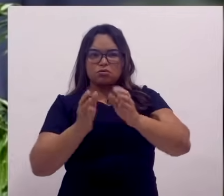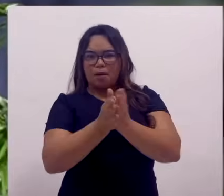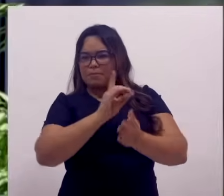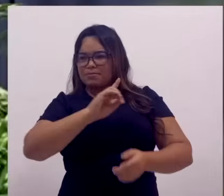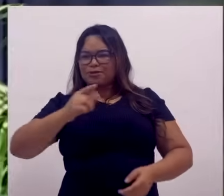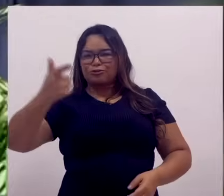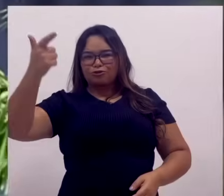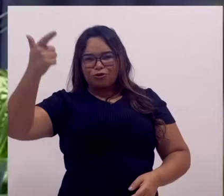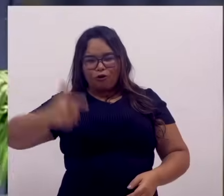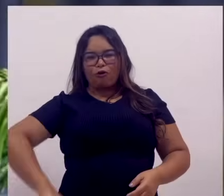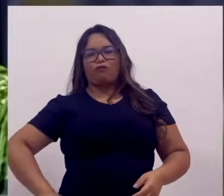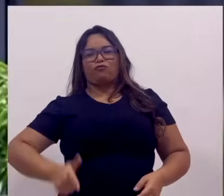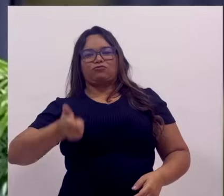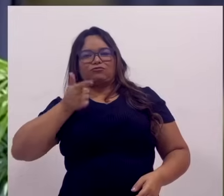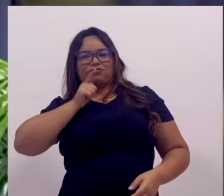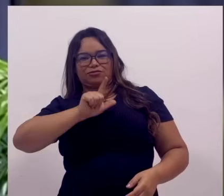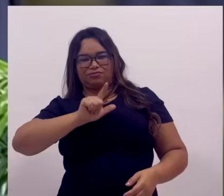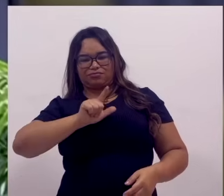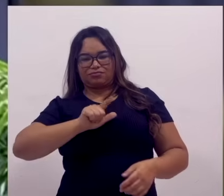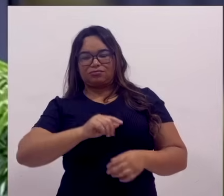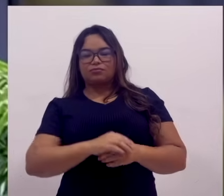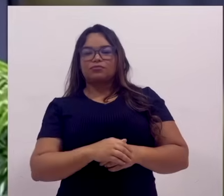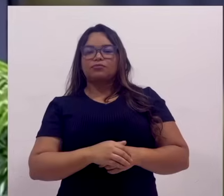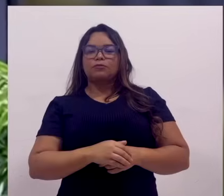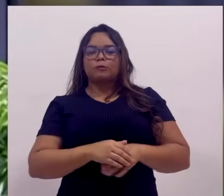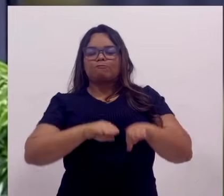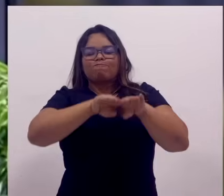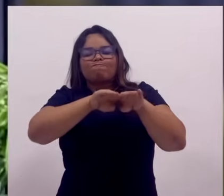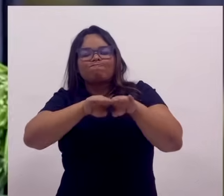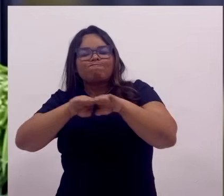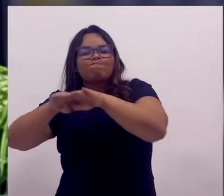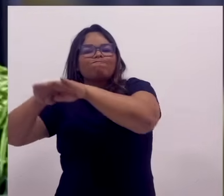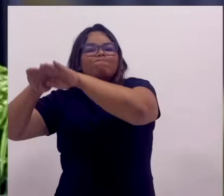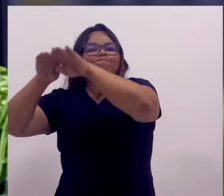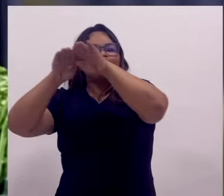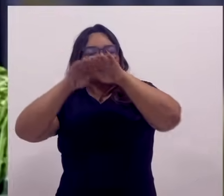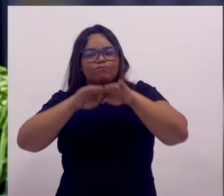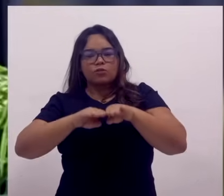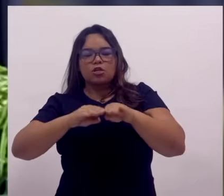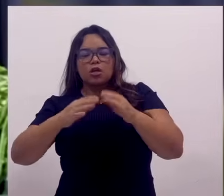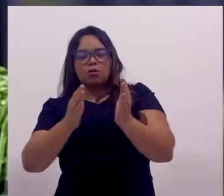sério novamente e formam um ensino coeso,